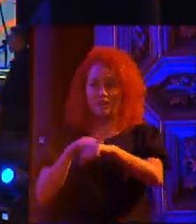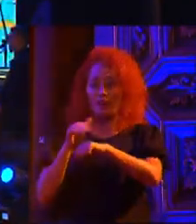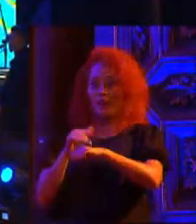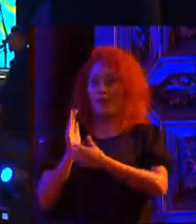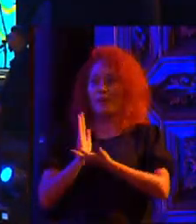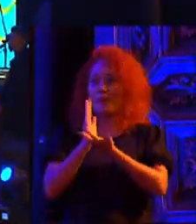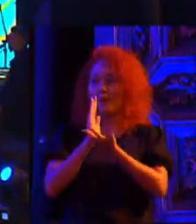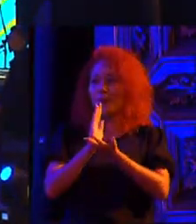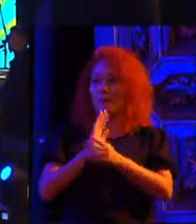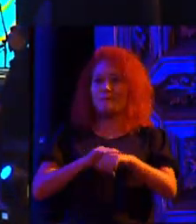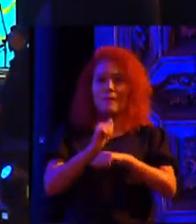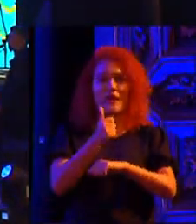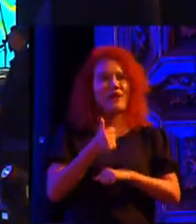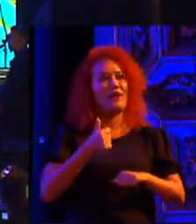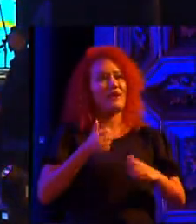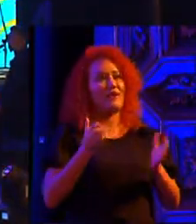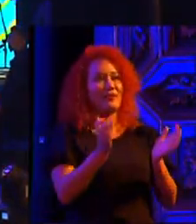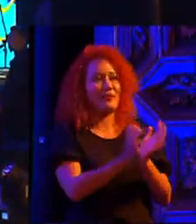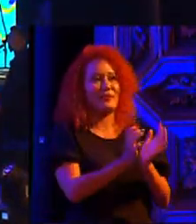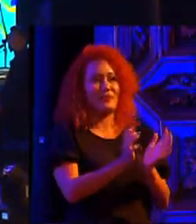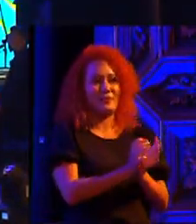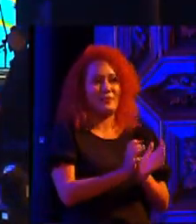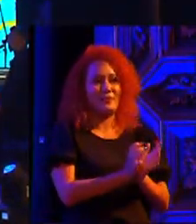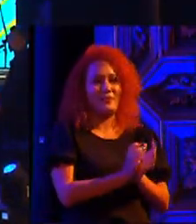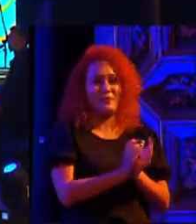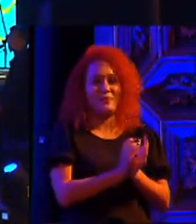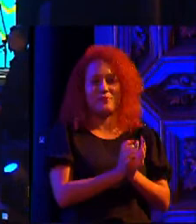premiação de melhor grupo intérprete instrumental.